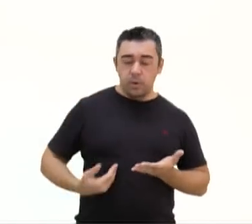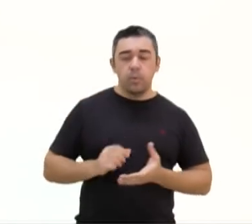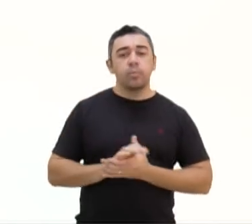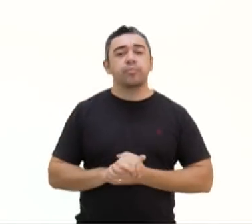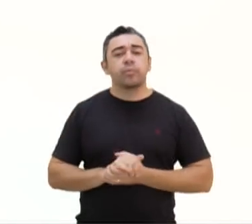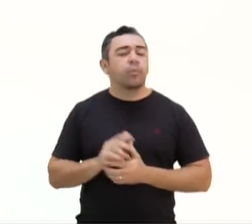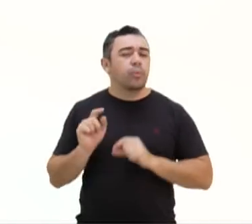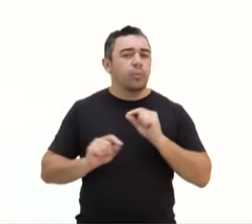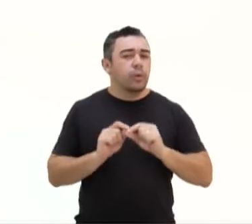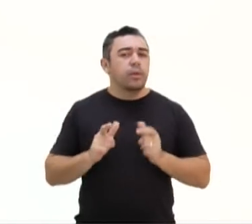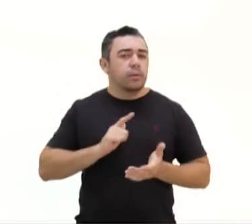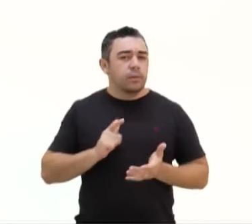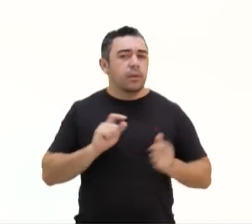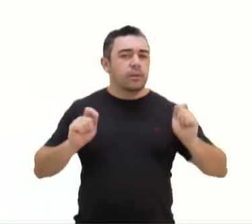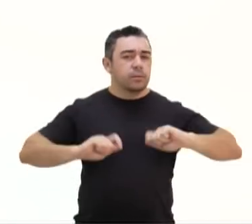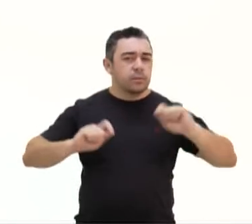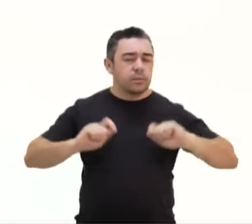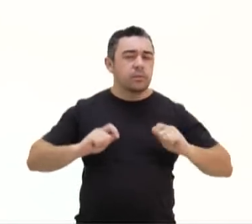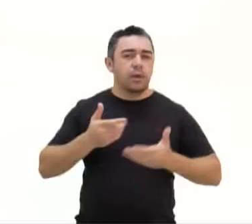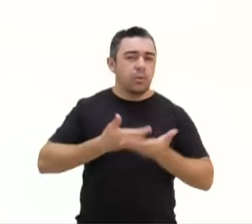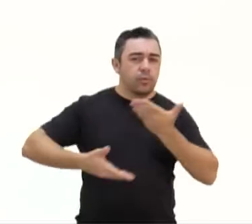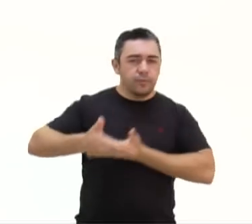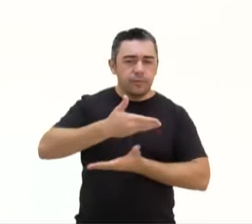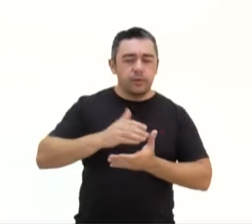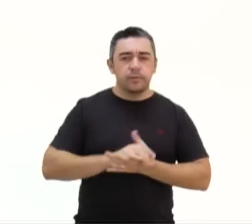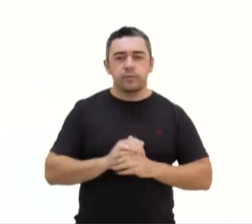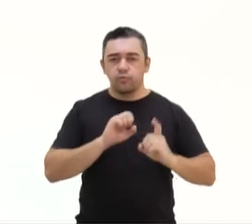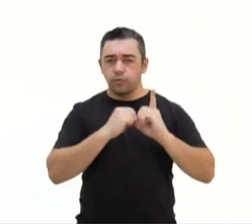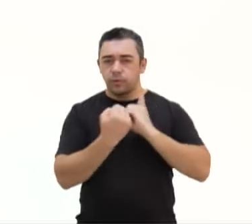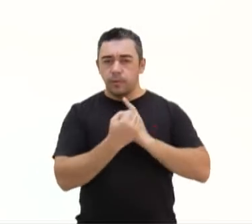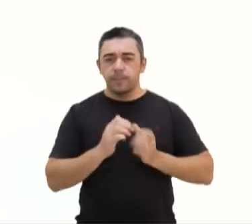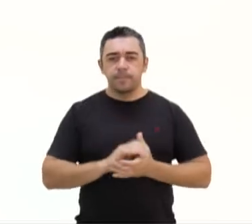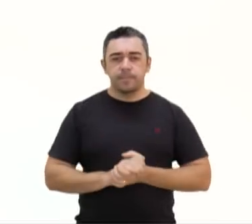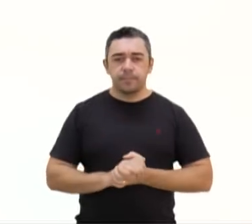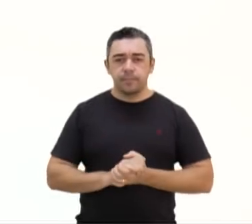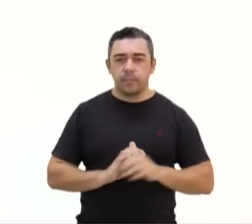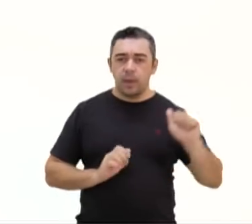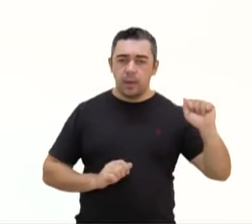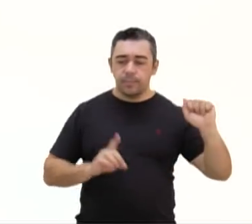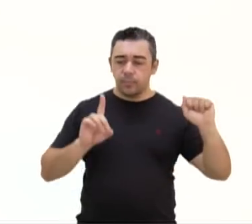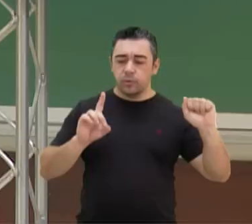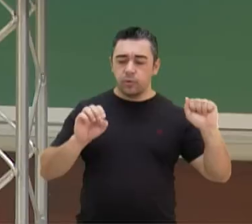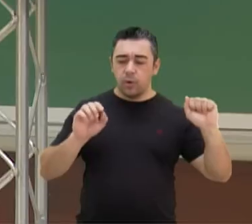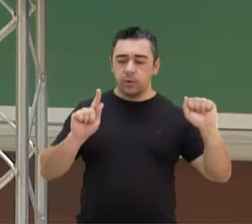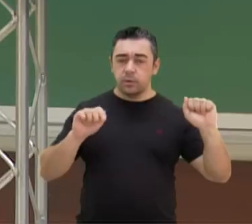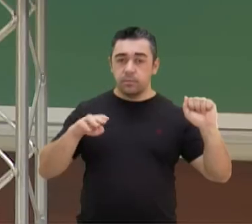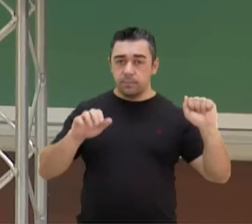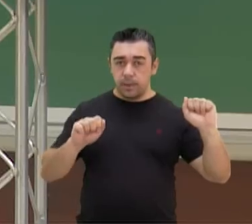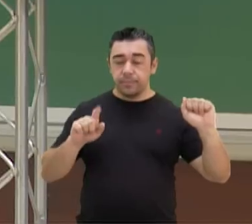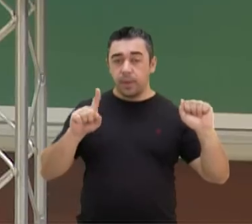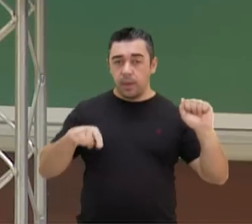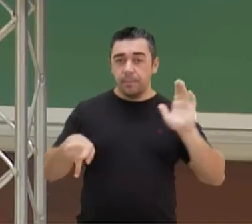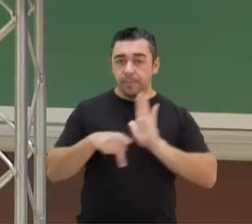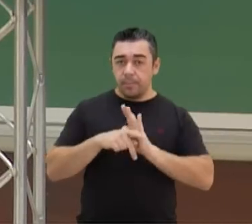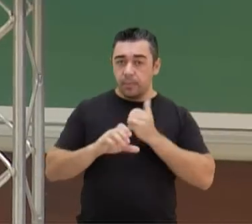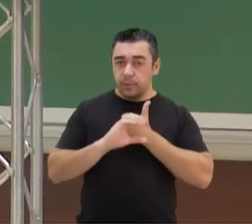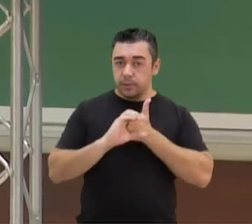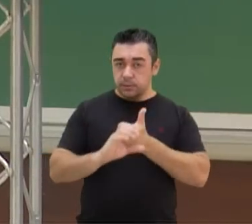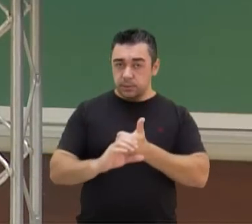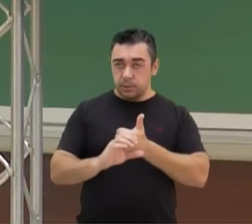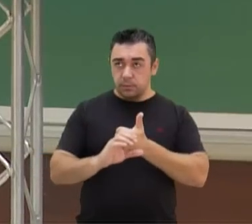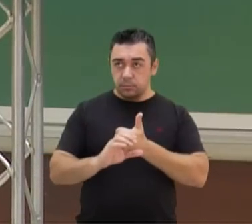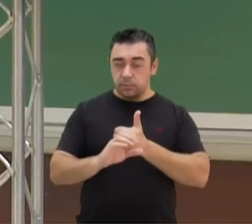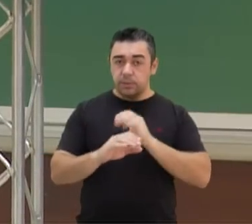e existe para que haja a possibilidade de convivência. Ah, dogmas. Os dogmas são os princípios cristãos que estão na Bíblia e